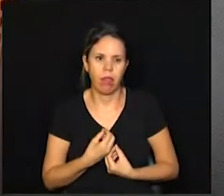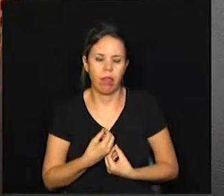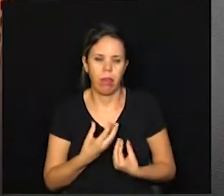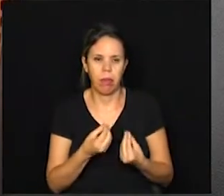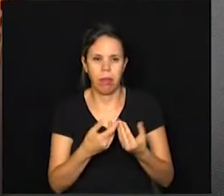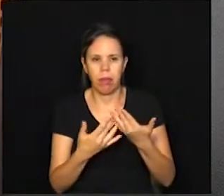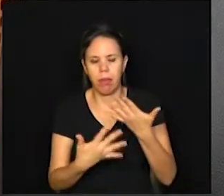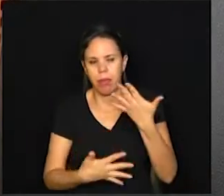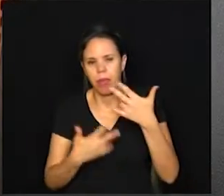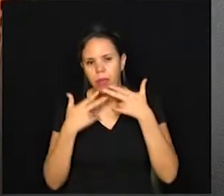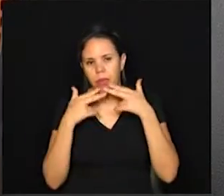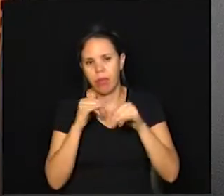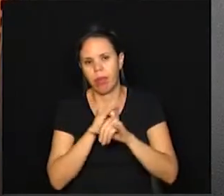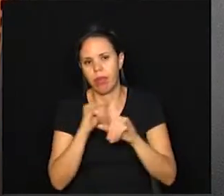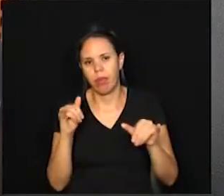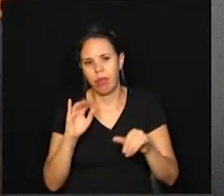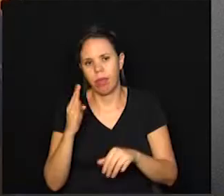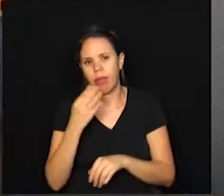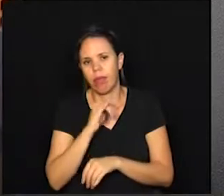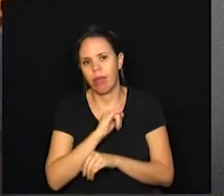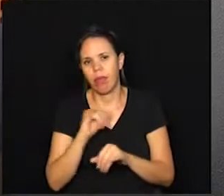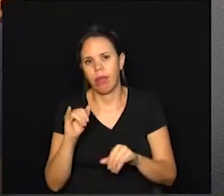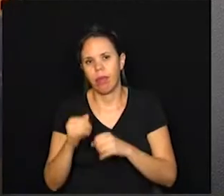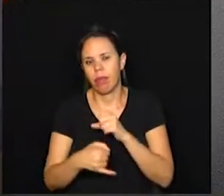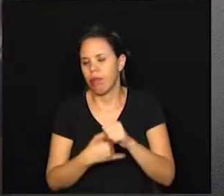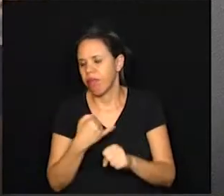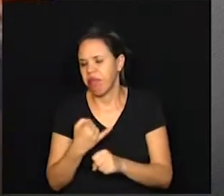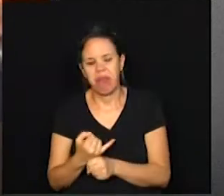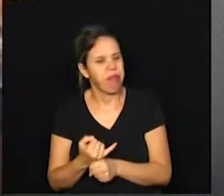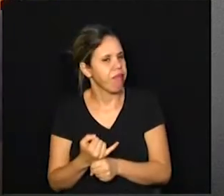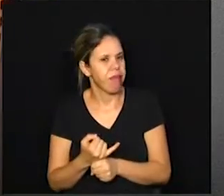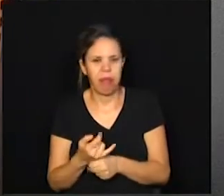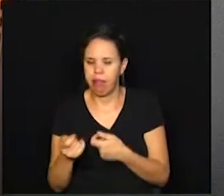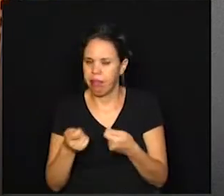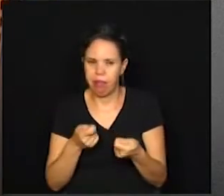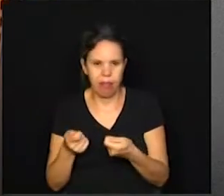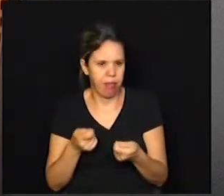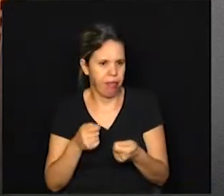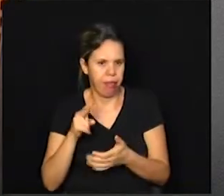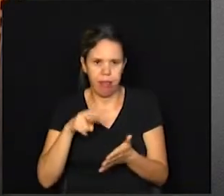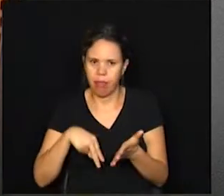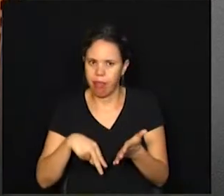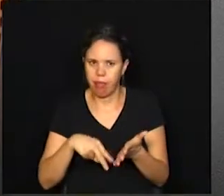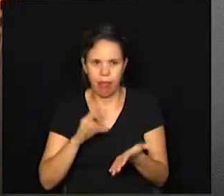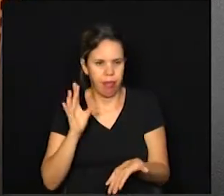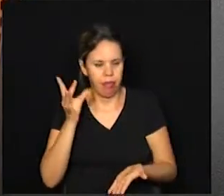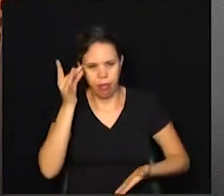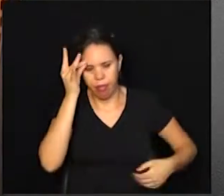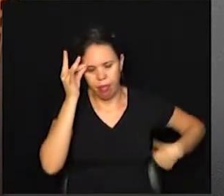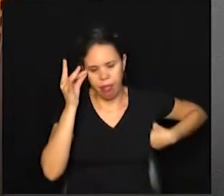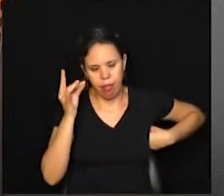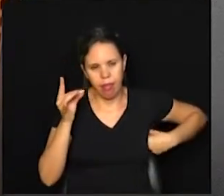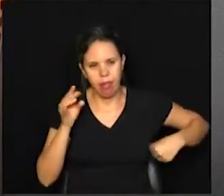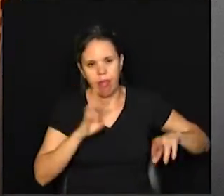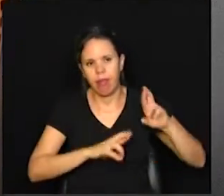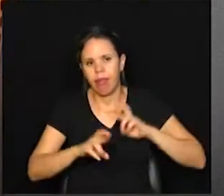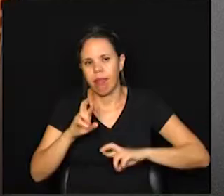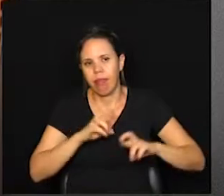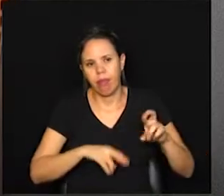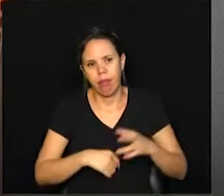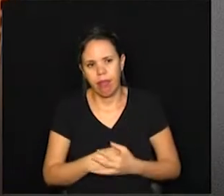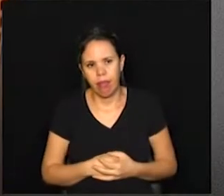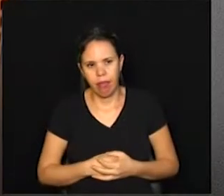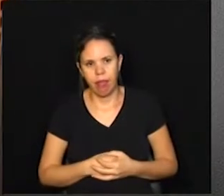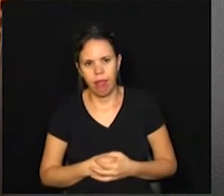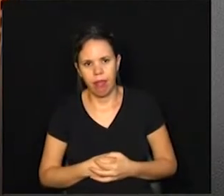tantas notícias falsas que às vezes esses sites nem dão conta de fazer uma leitura, uma análise.